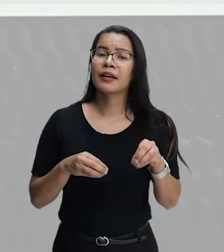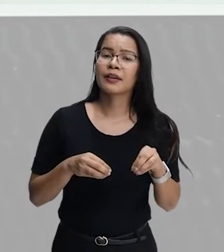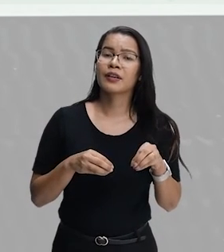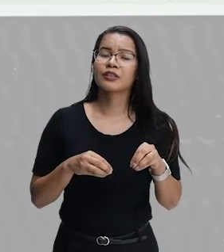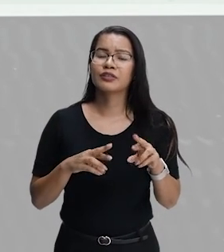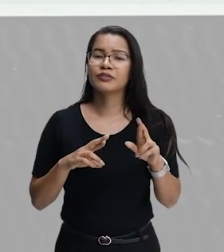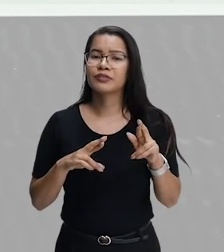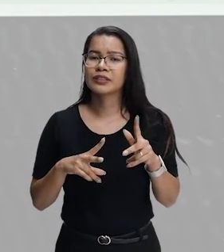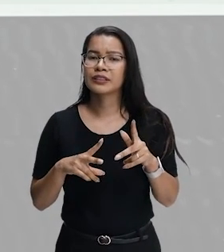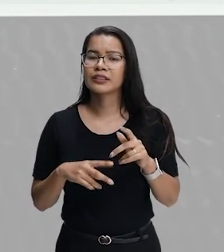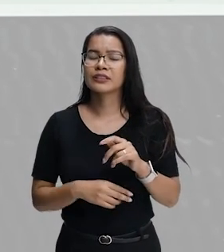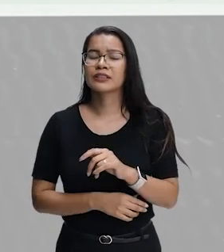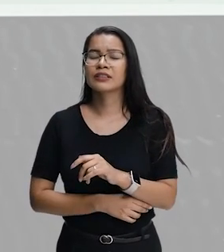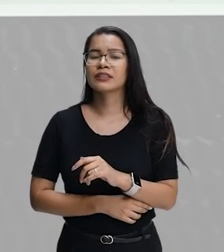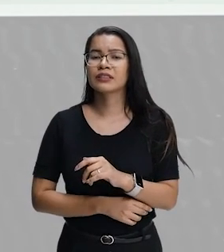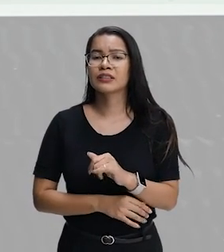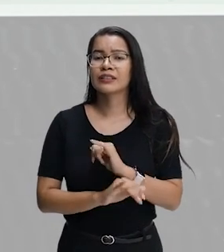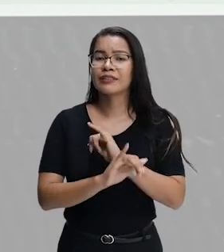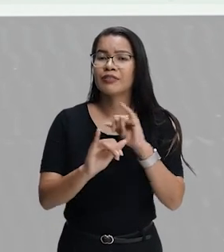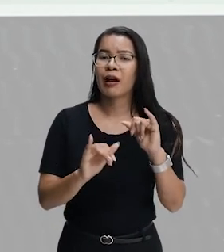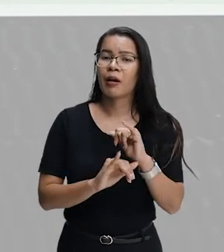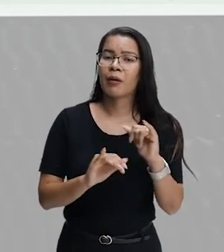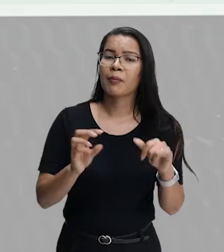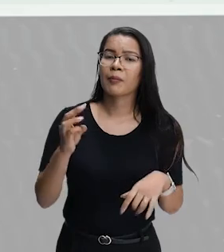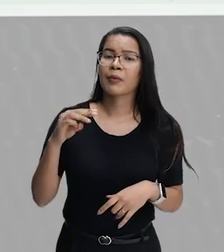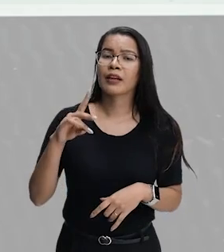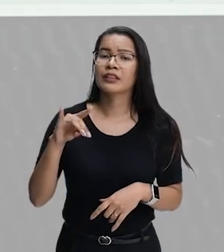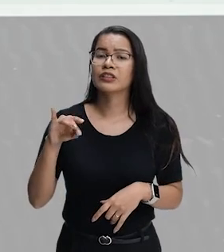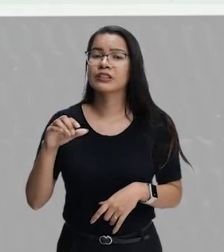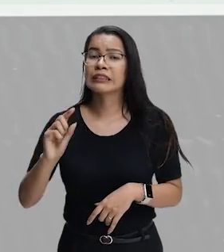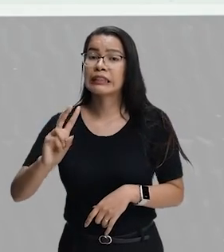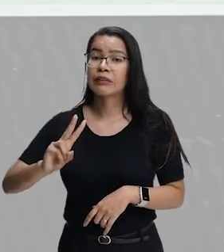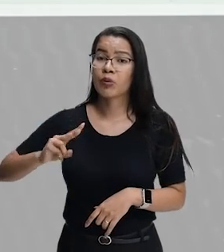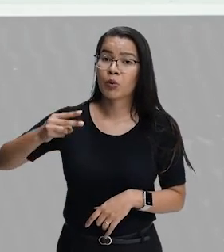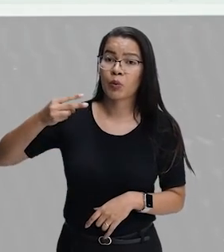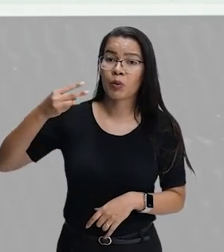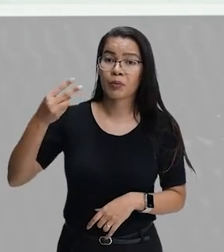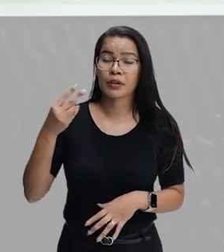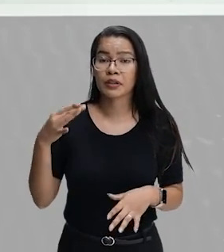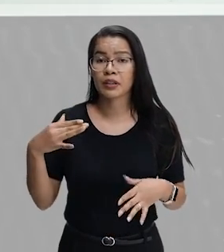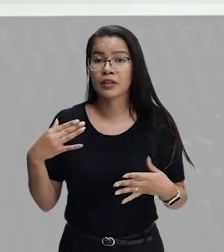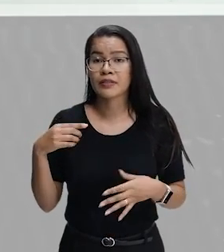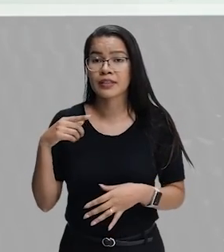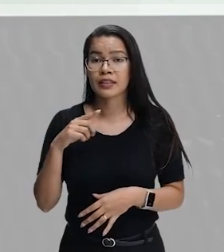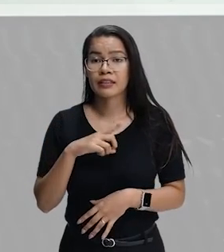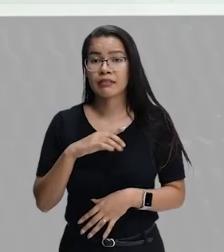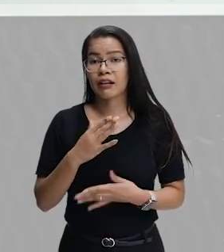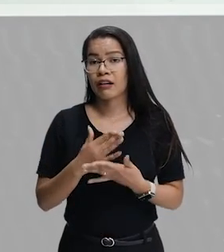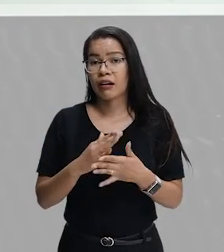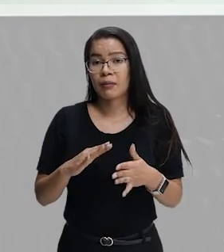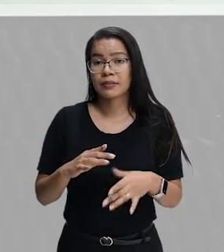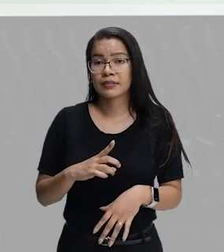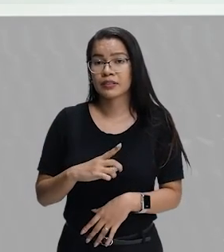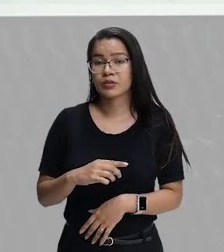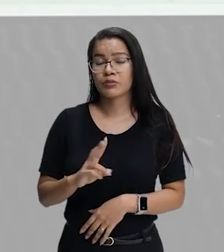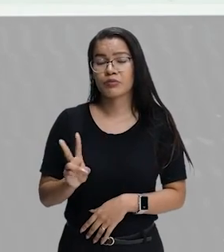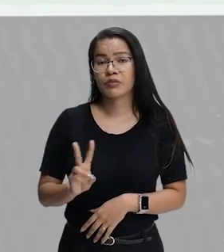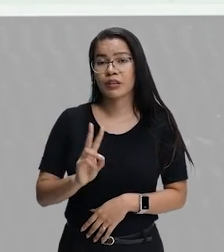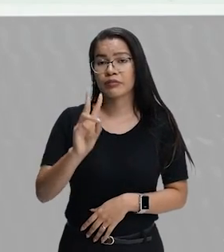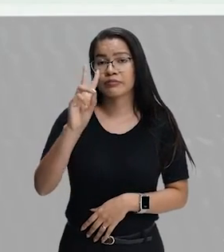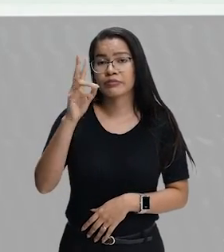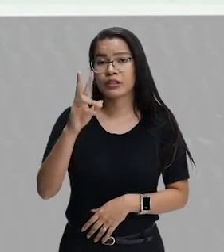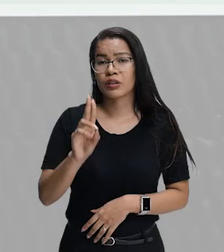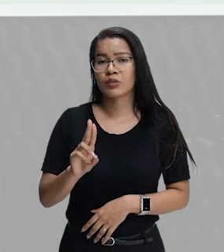diferença do dado pela média e eleva ao quadrado. Então você acaba tendo um valor